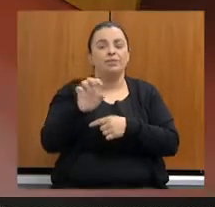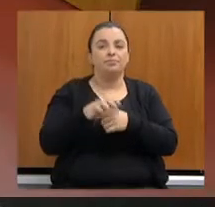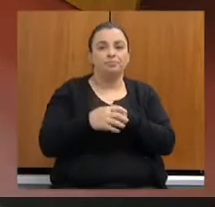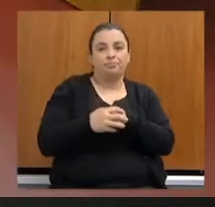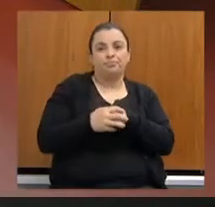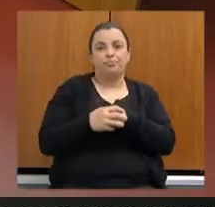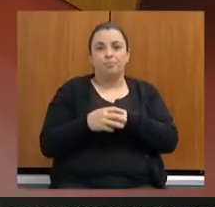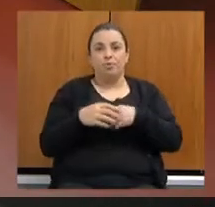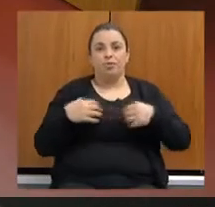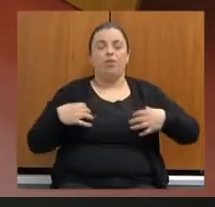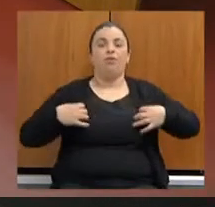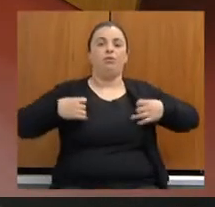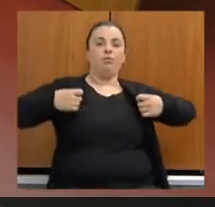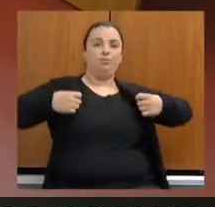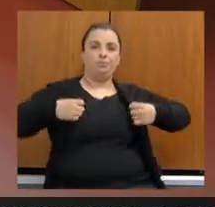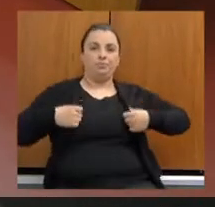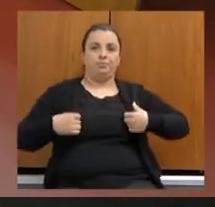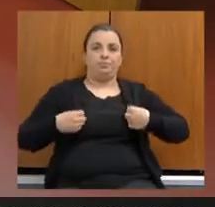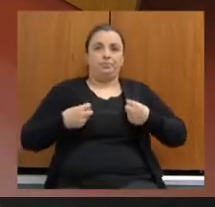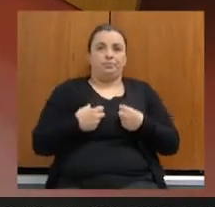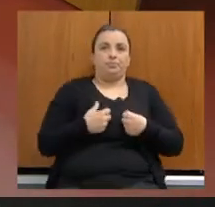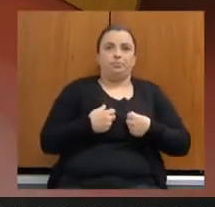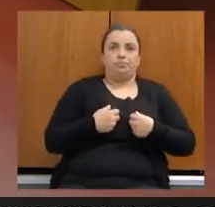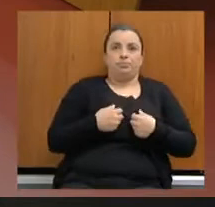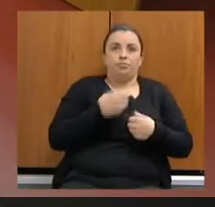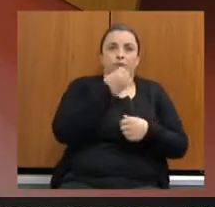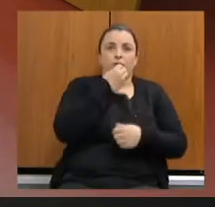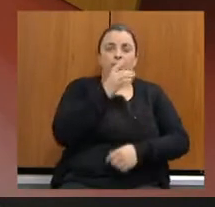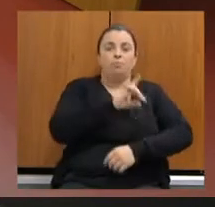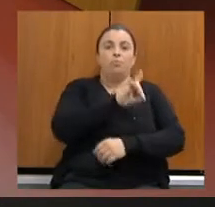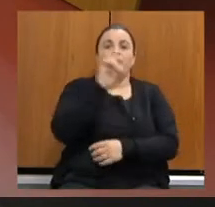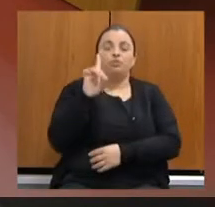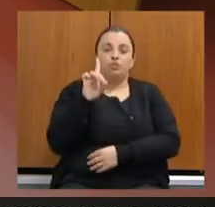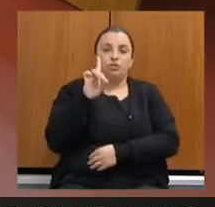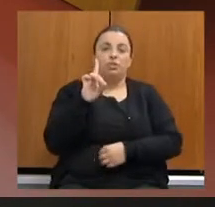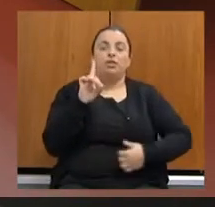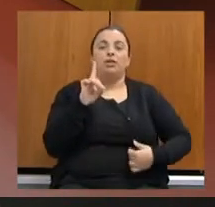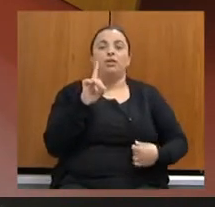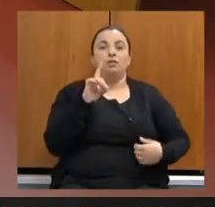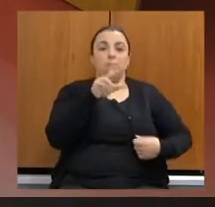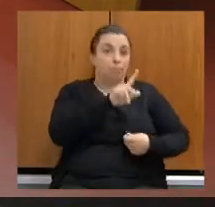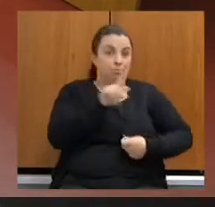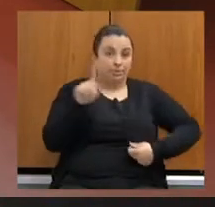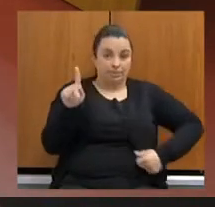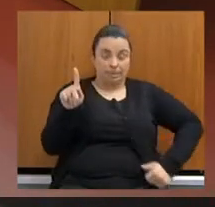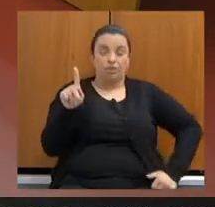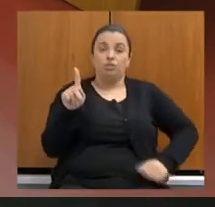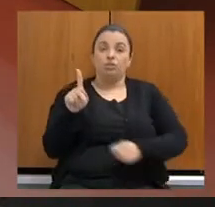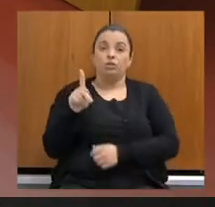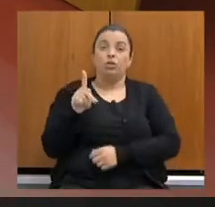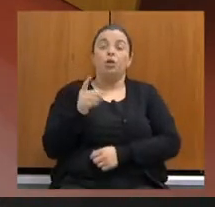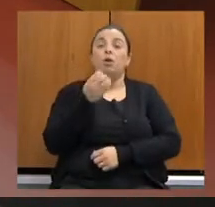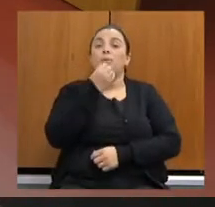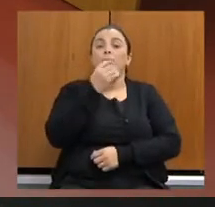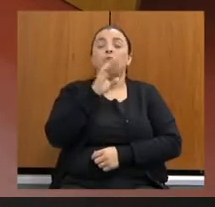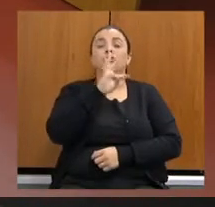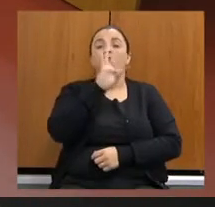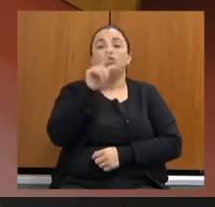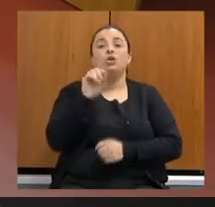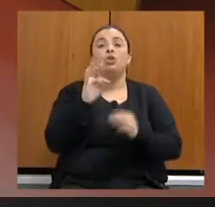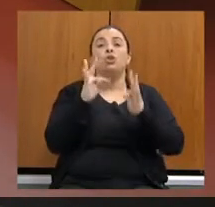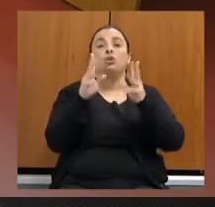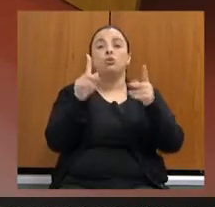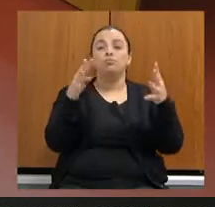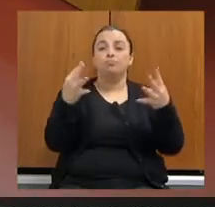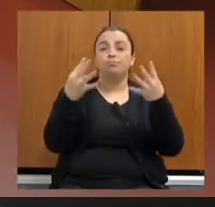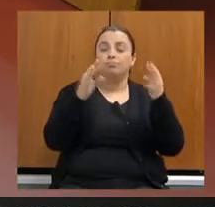E aí Oi bom dia seu presidente Bom dia povo que nos assista